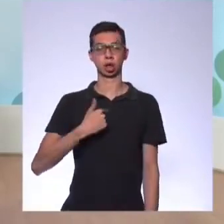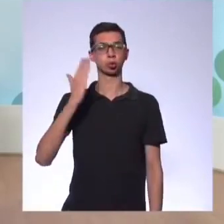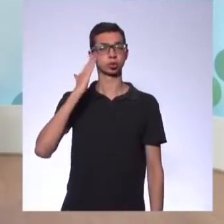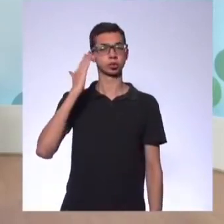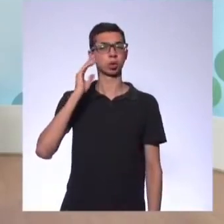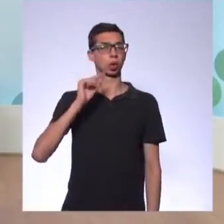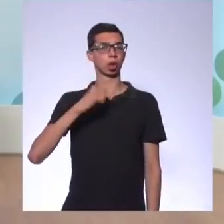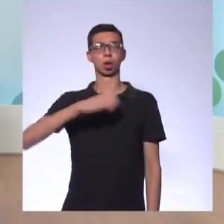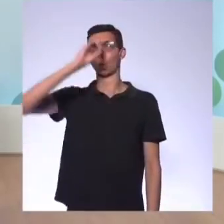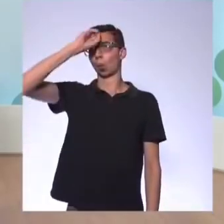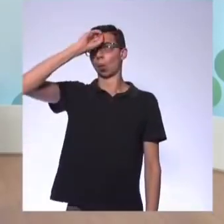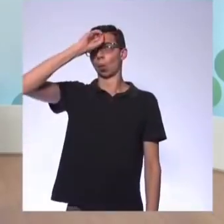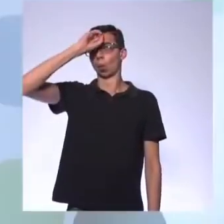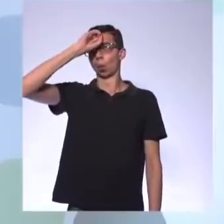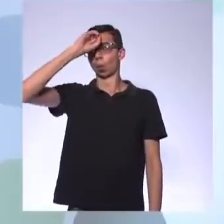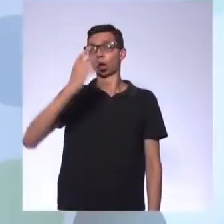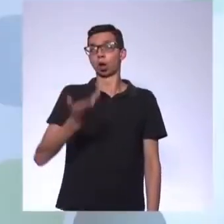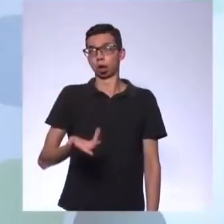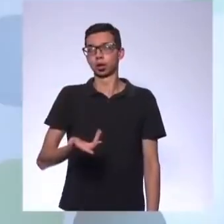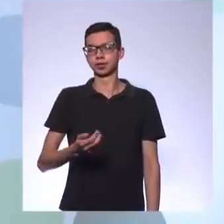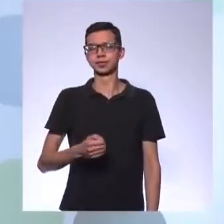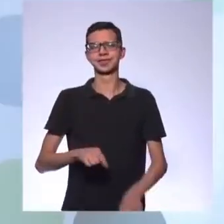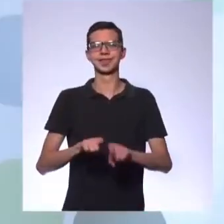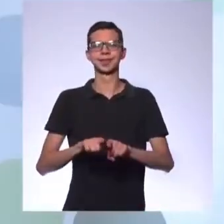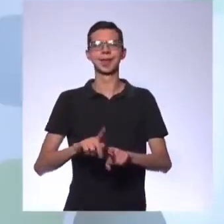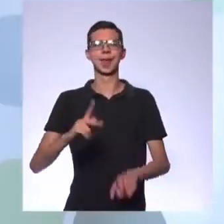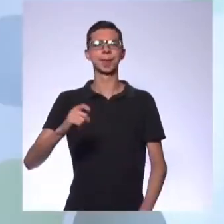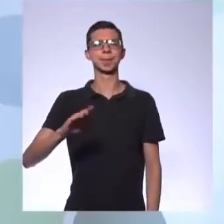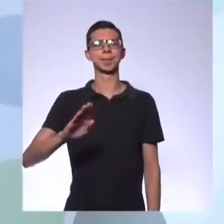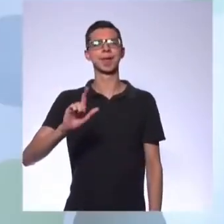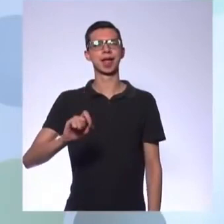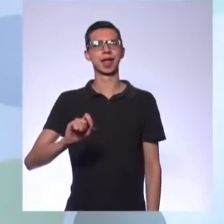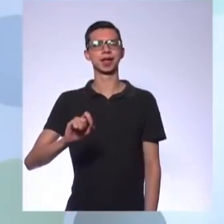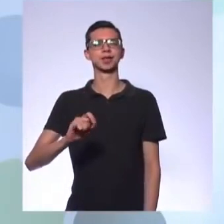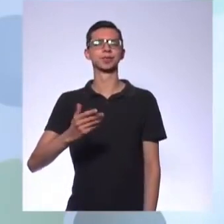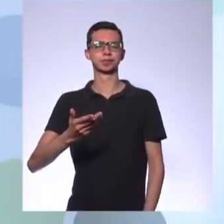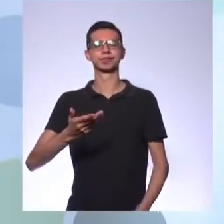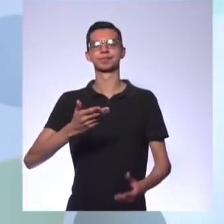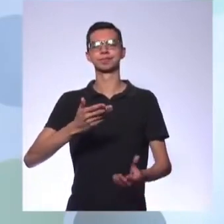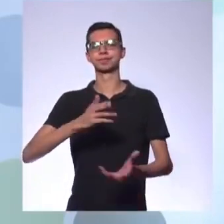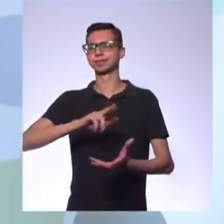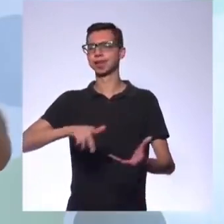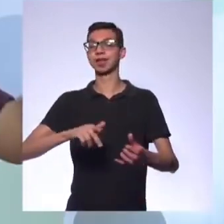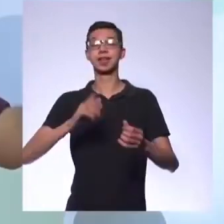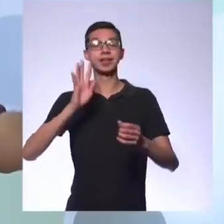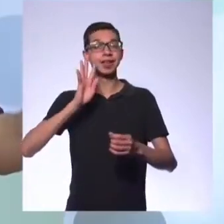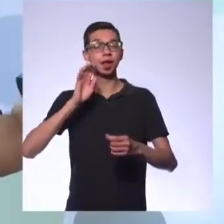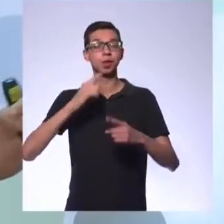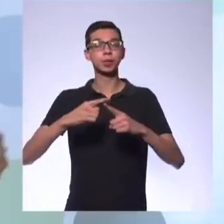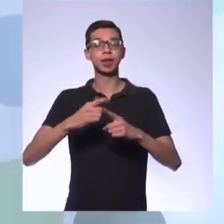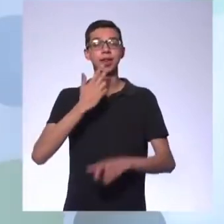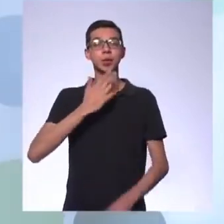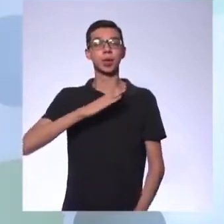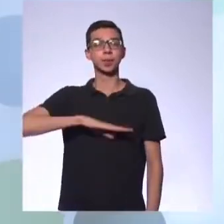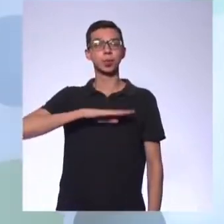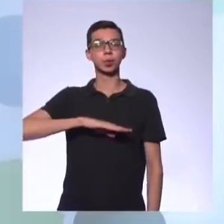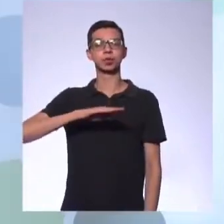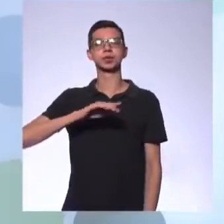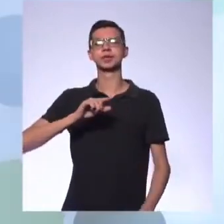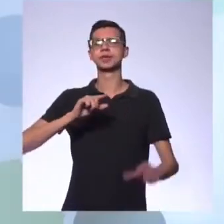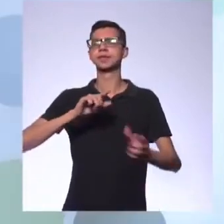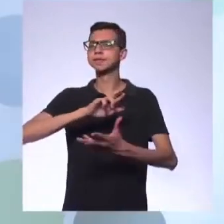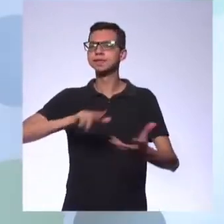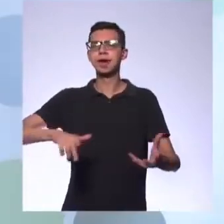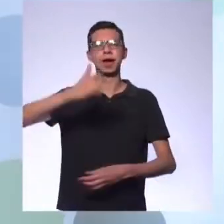Neruda, Pablo Neruda, gente legal. É isso, a língua portuguesa, essa cambada de voz aí, esse monte de